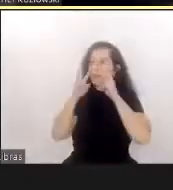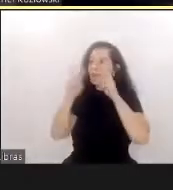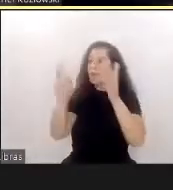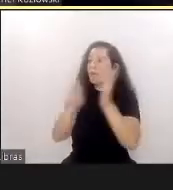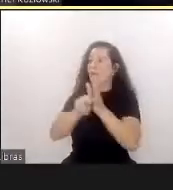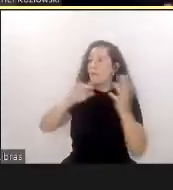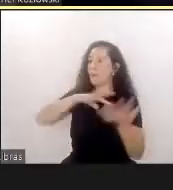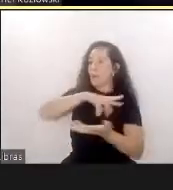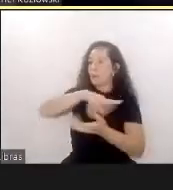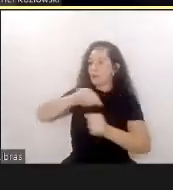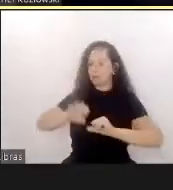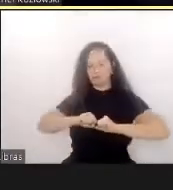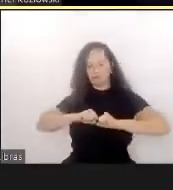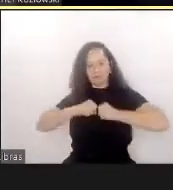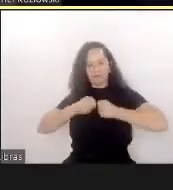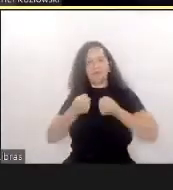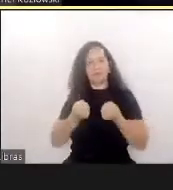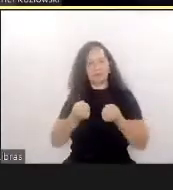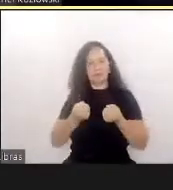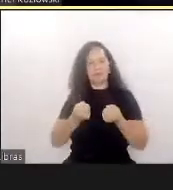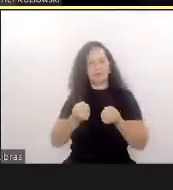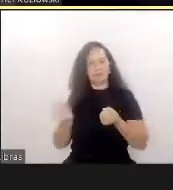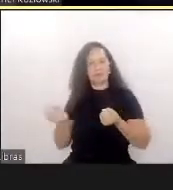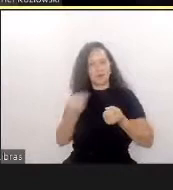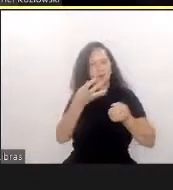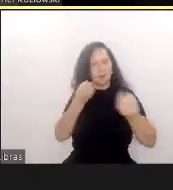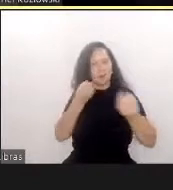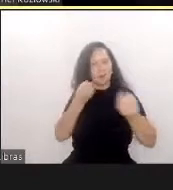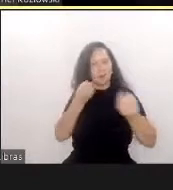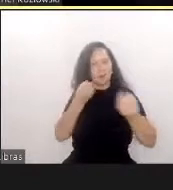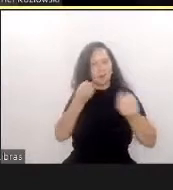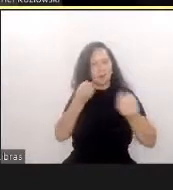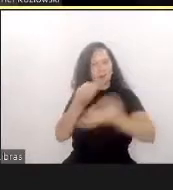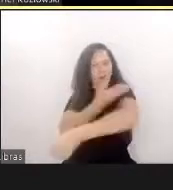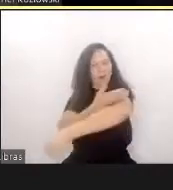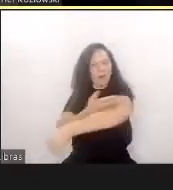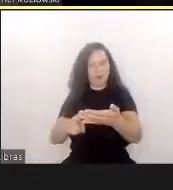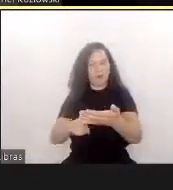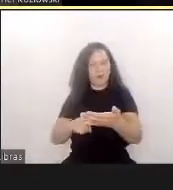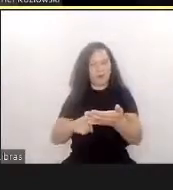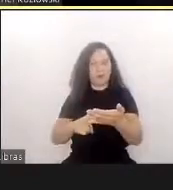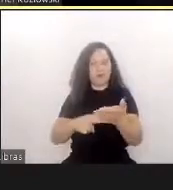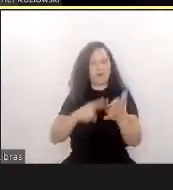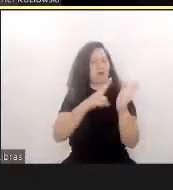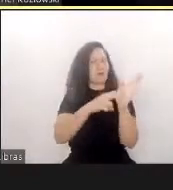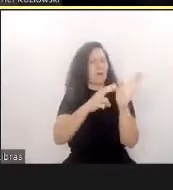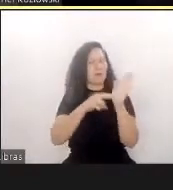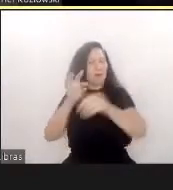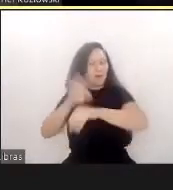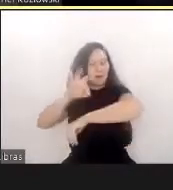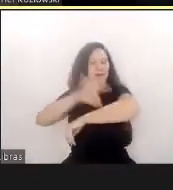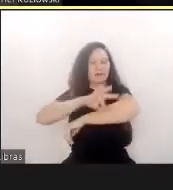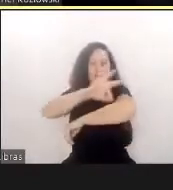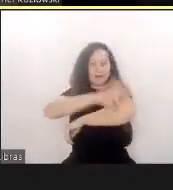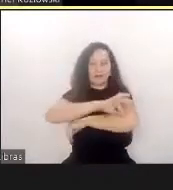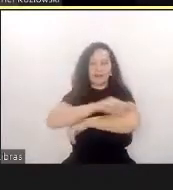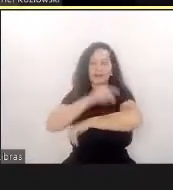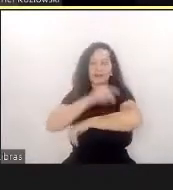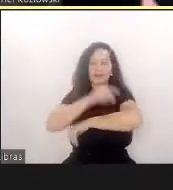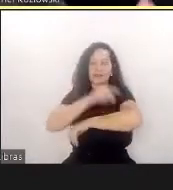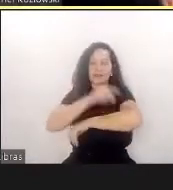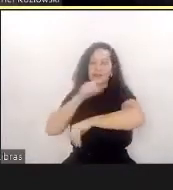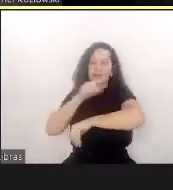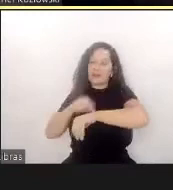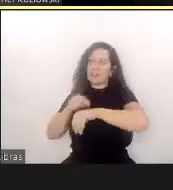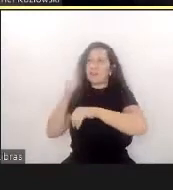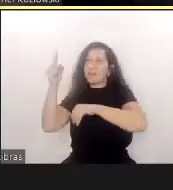Encorajar novos hábitos de ver é parte do vocabulário dos arquitetos no momento de projetar realidades alternativas.